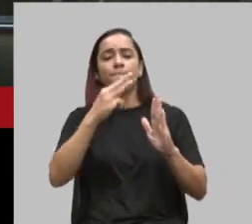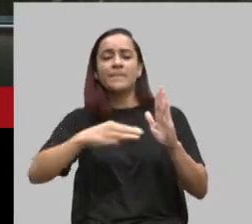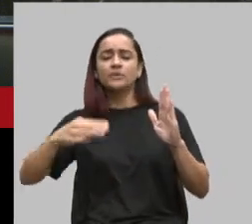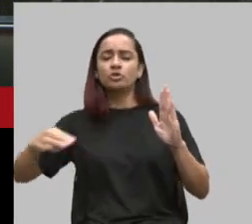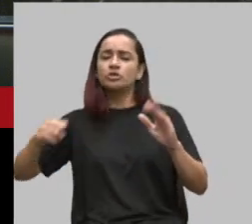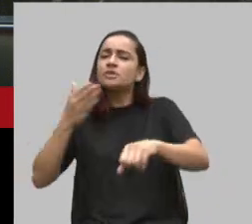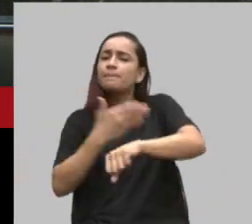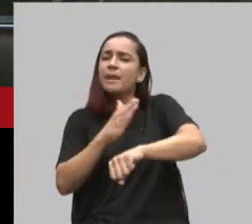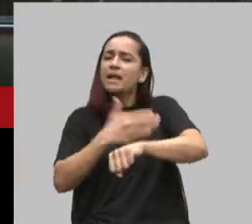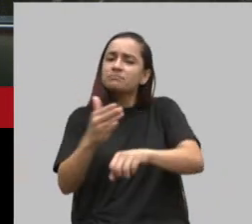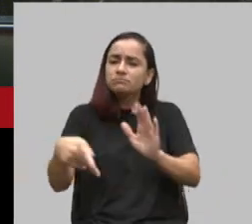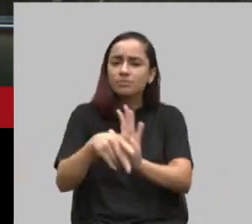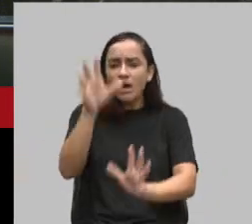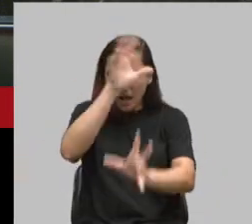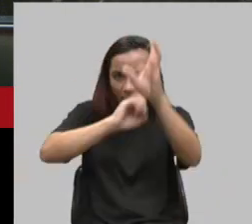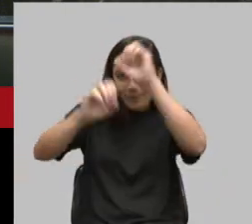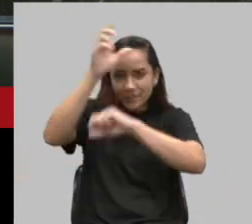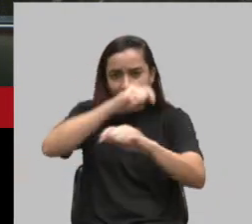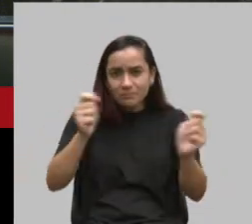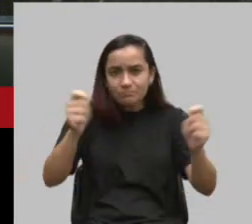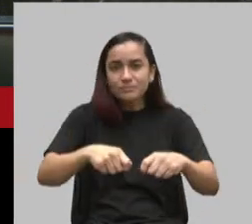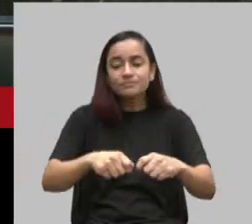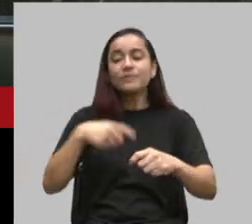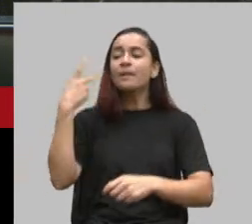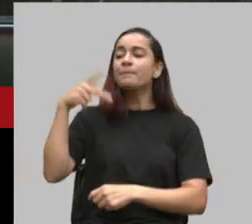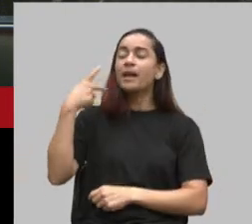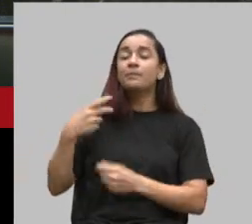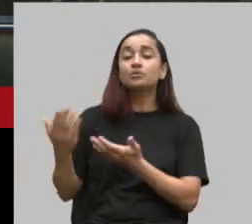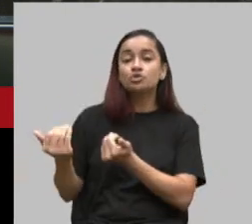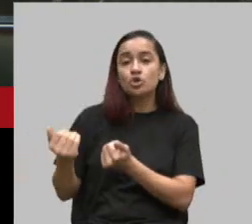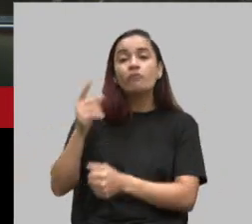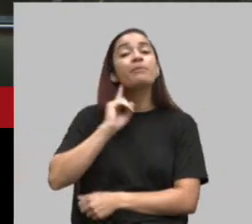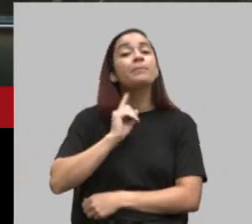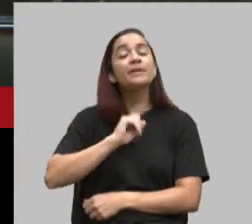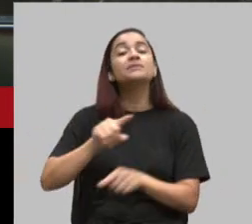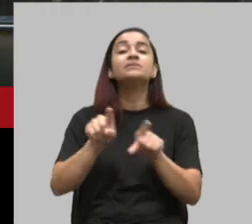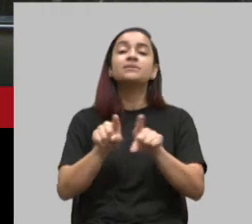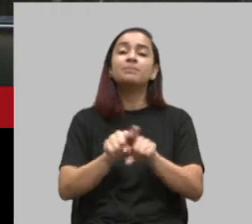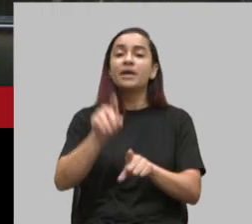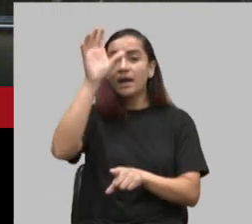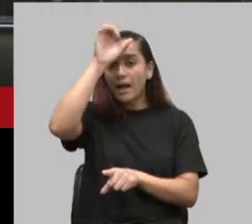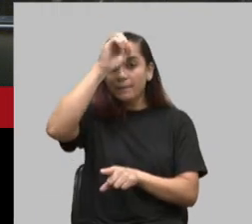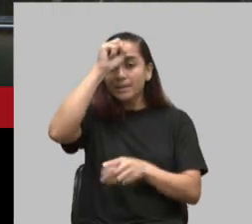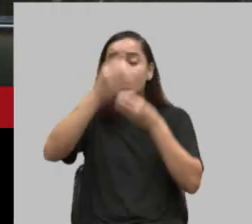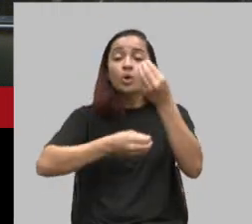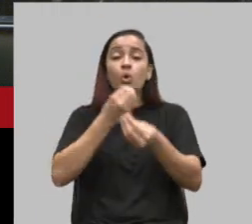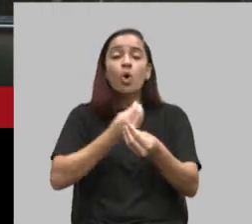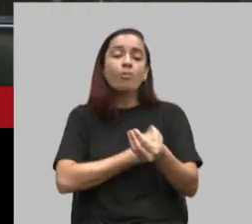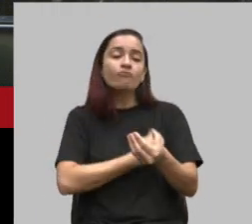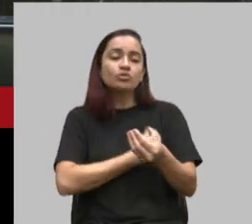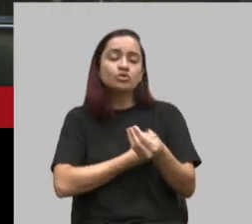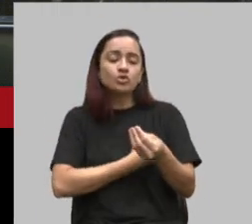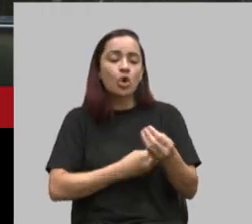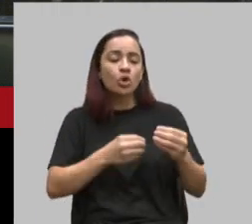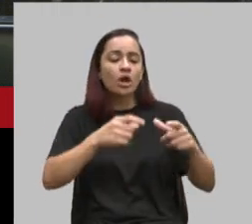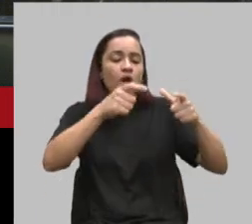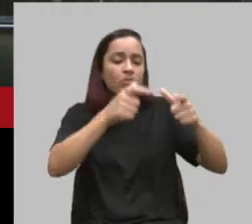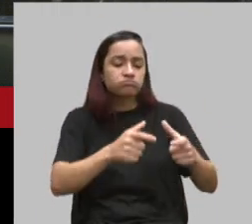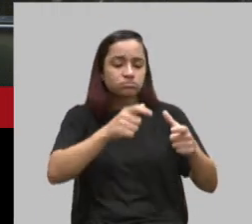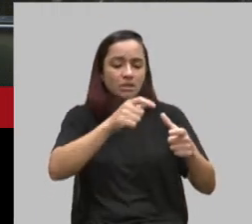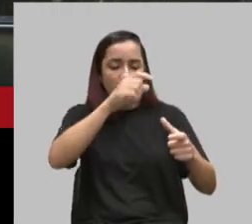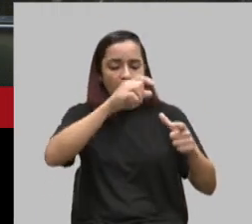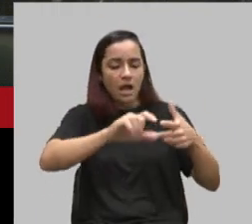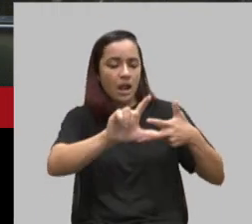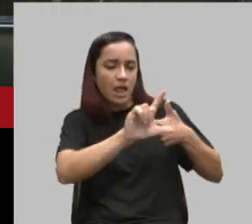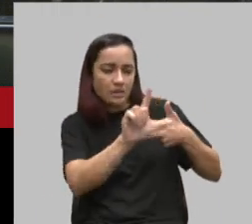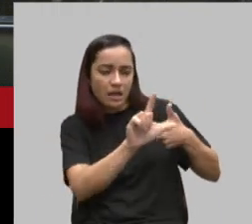aprendizagem do Parlamento jovem Minas além de aprender como funciona uma casa Legislativa e de conhecer a essência da